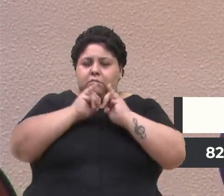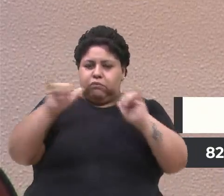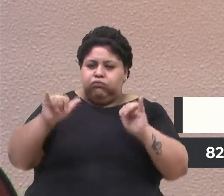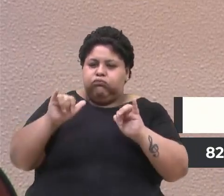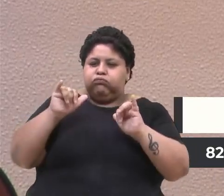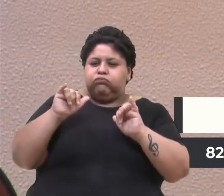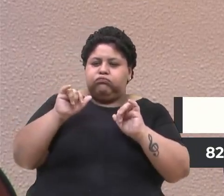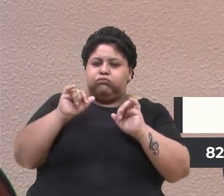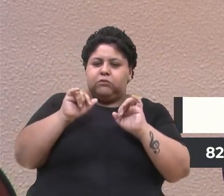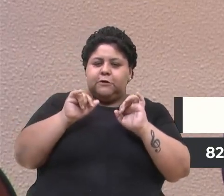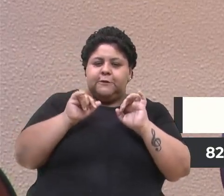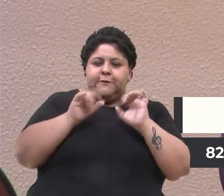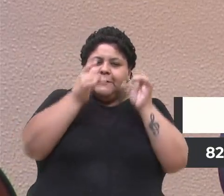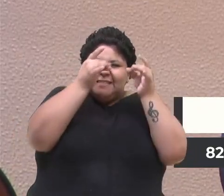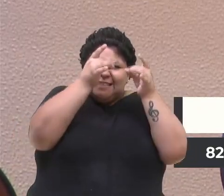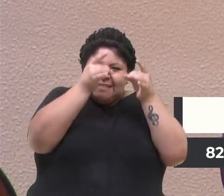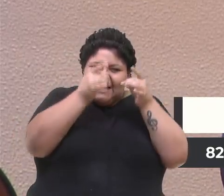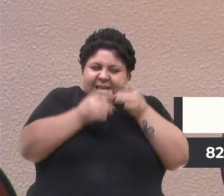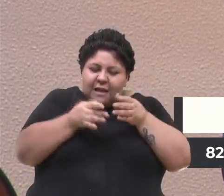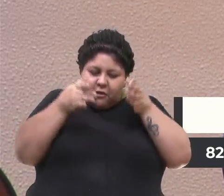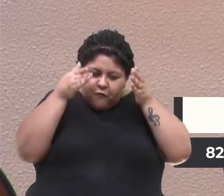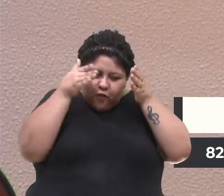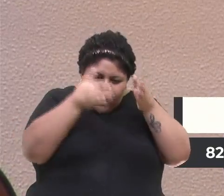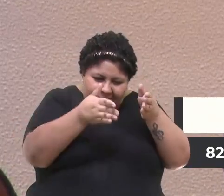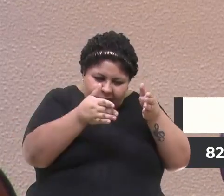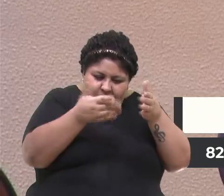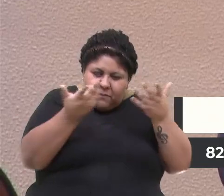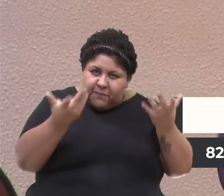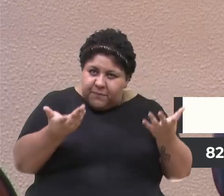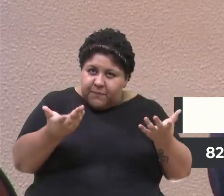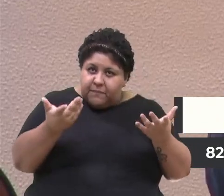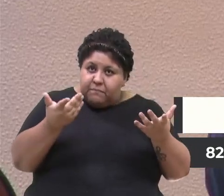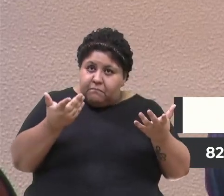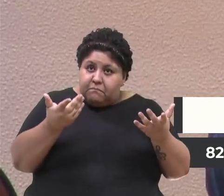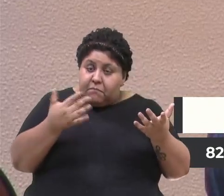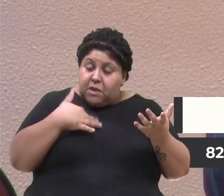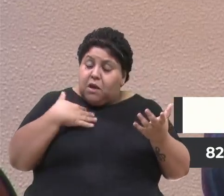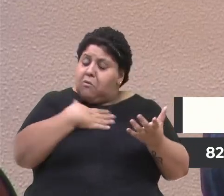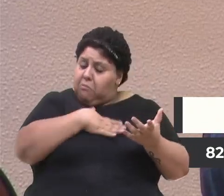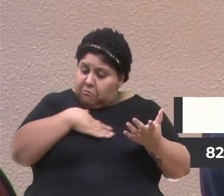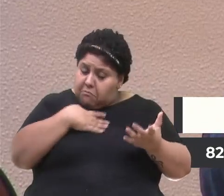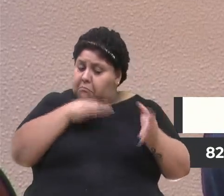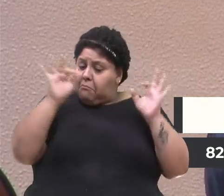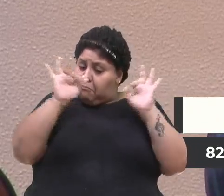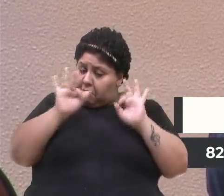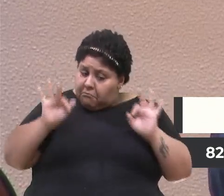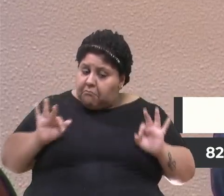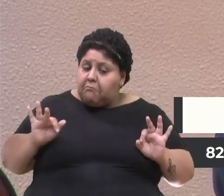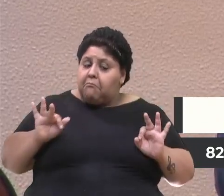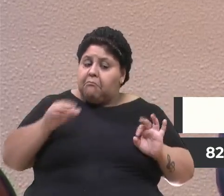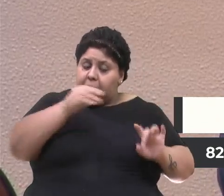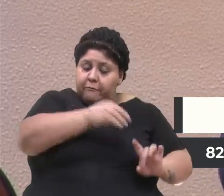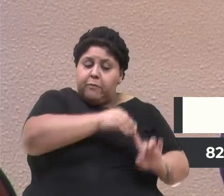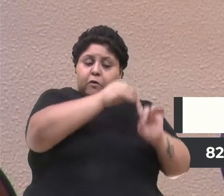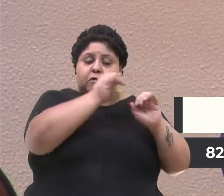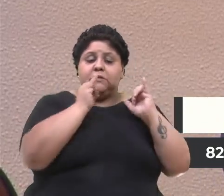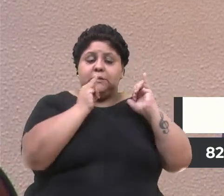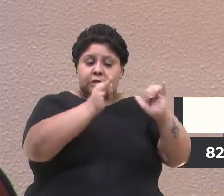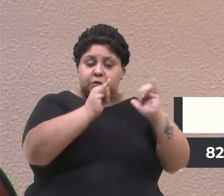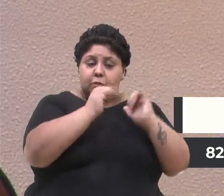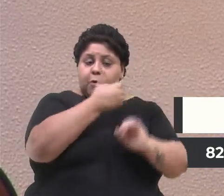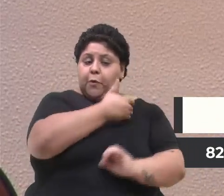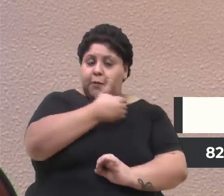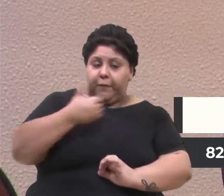minucioso e me contemplou. Prioriza o transporte coletivo, prioriza